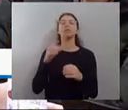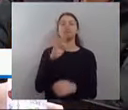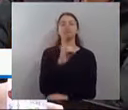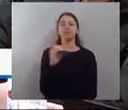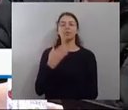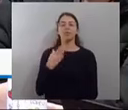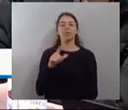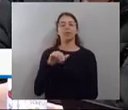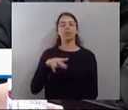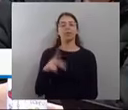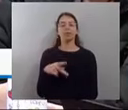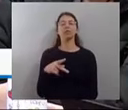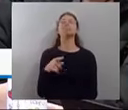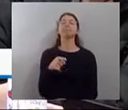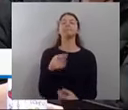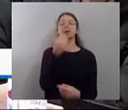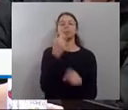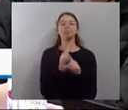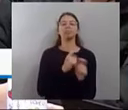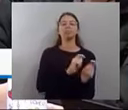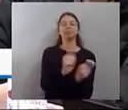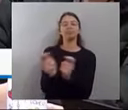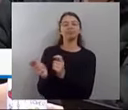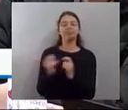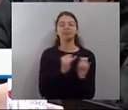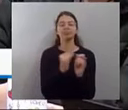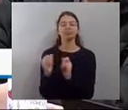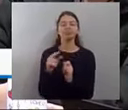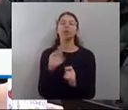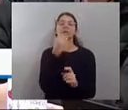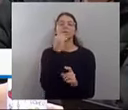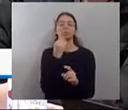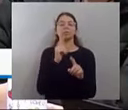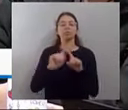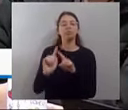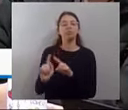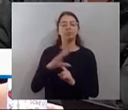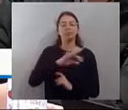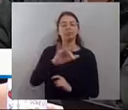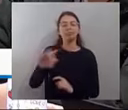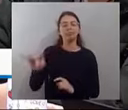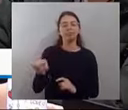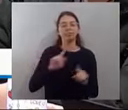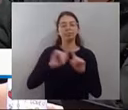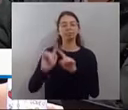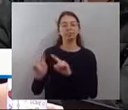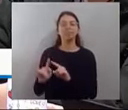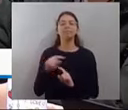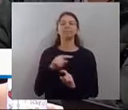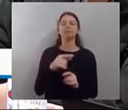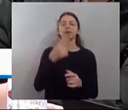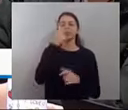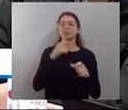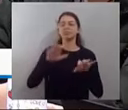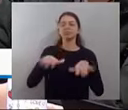na área metropolitana de Lisboa, que é definida como um conjunto diverso de territórios, iniciativas e atores na área metropolitana